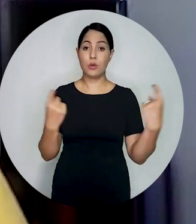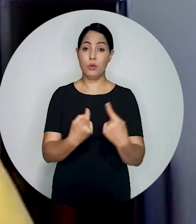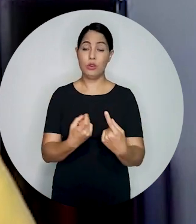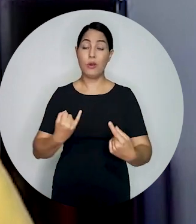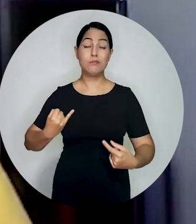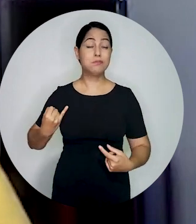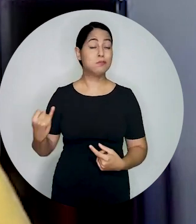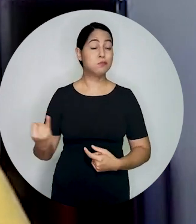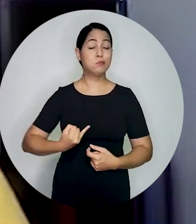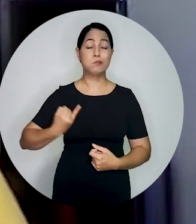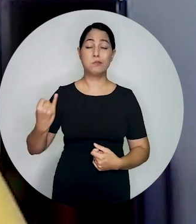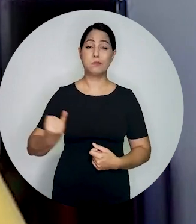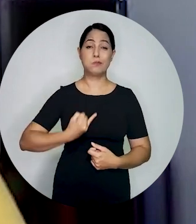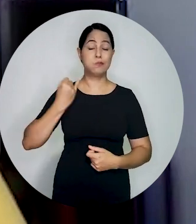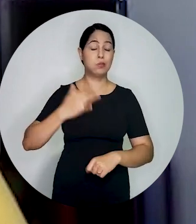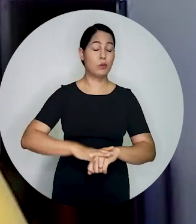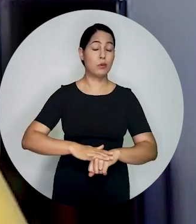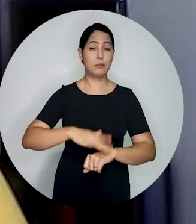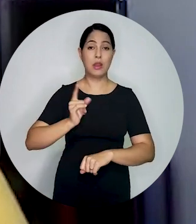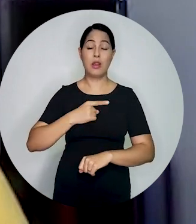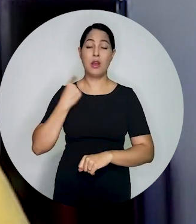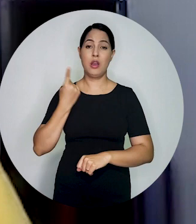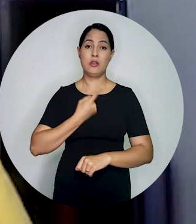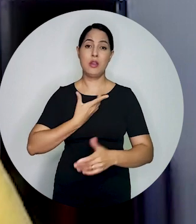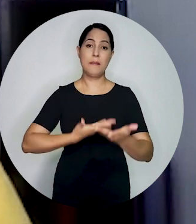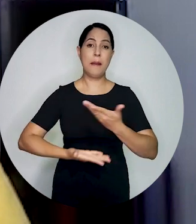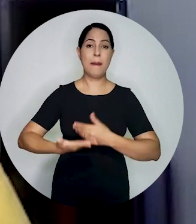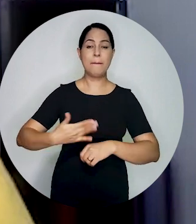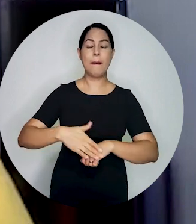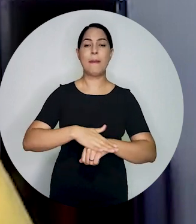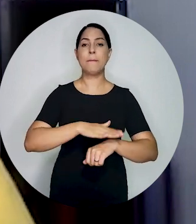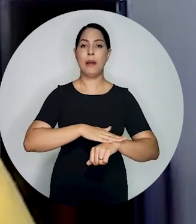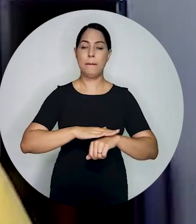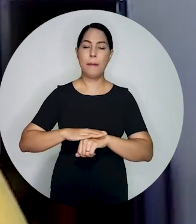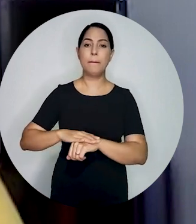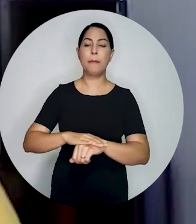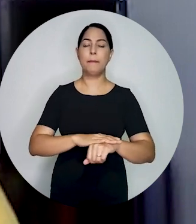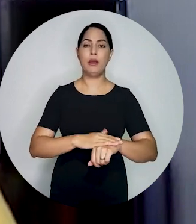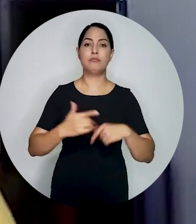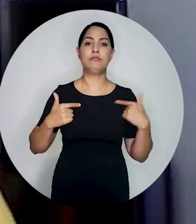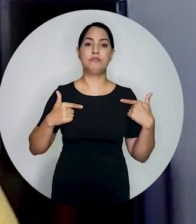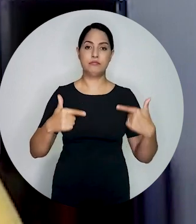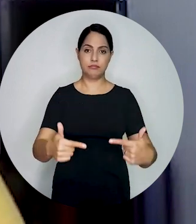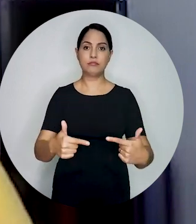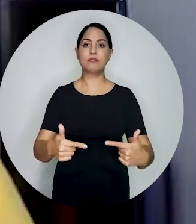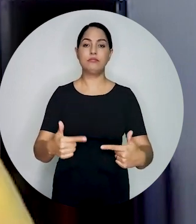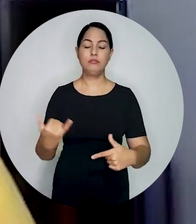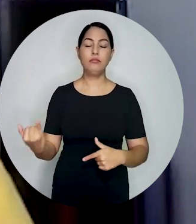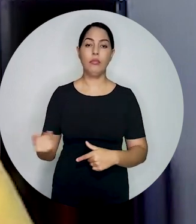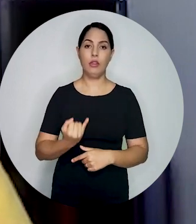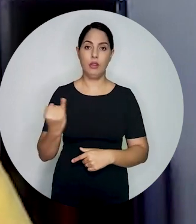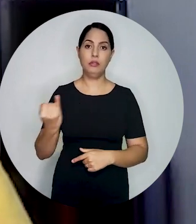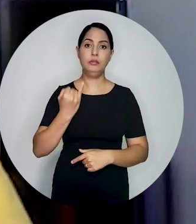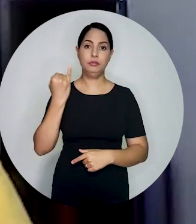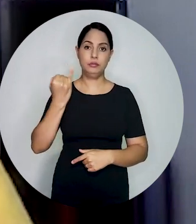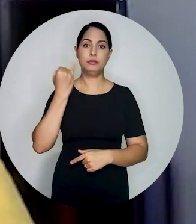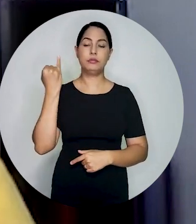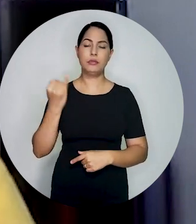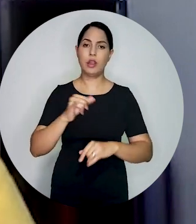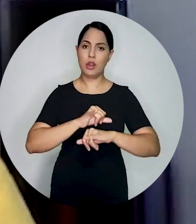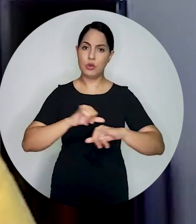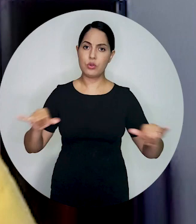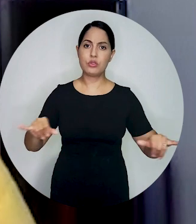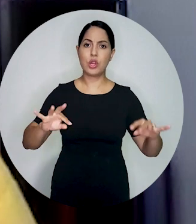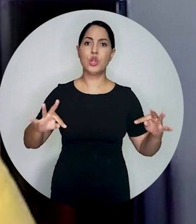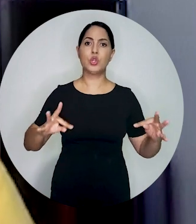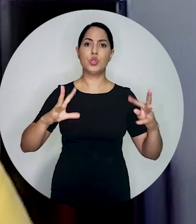então essa reunião foi muito importante para que a gente pudesse colocar todo mundo na mesma página, pudesse transmitir a